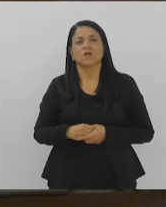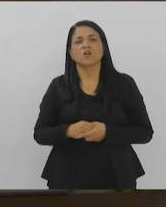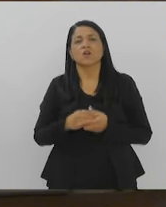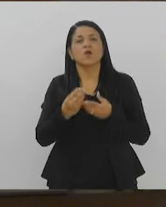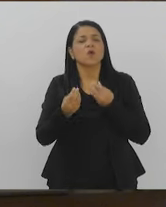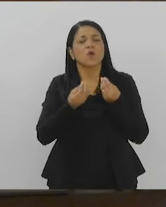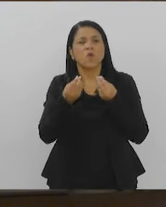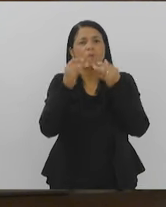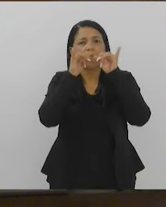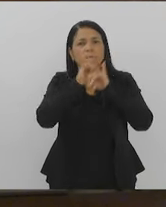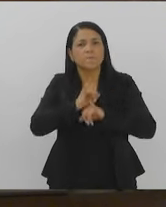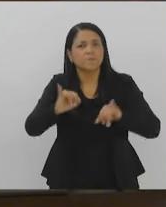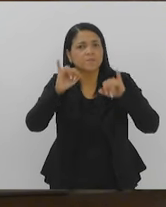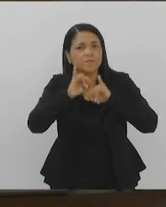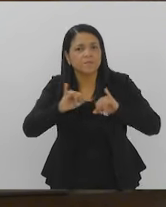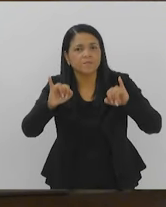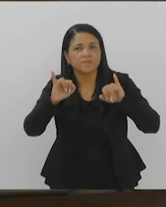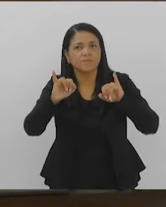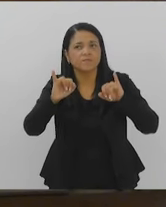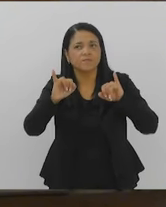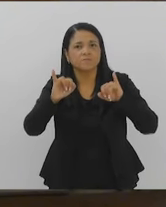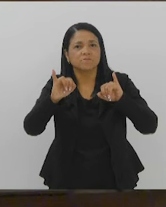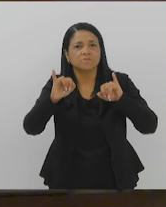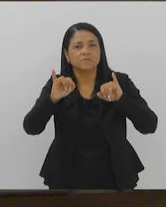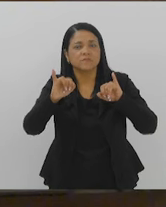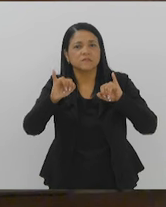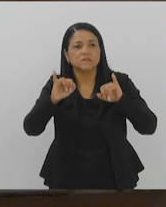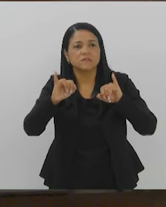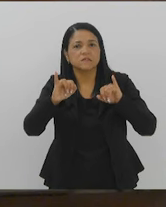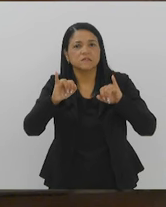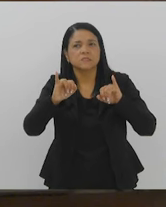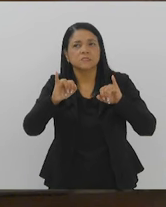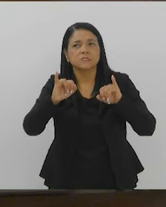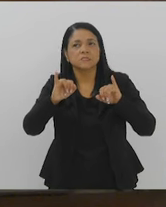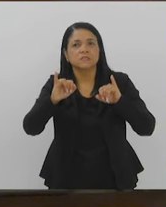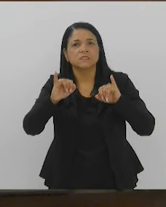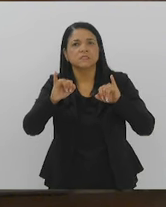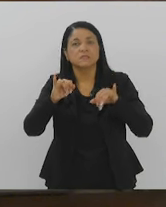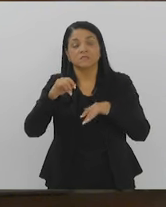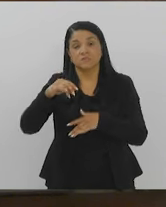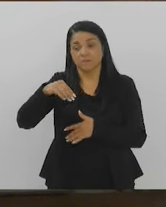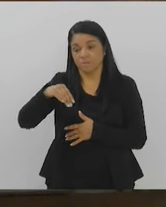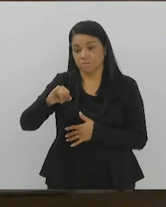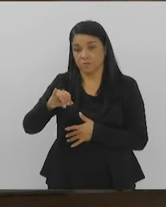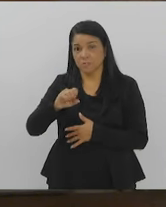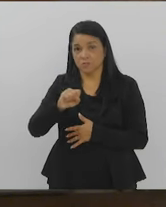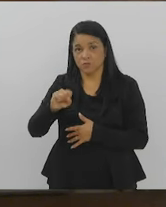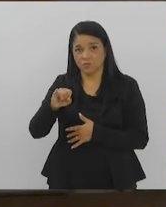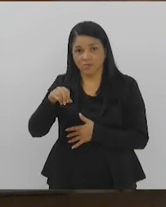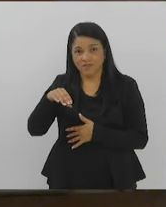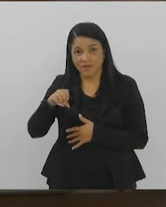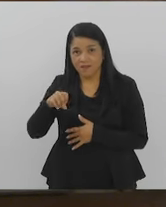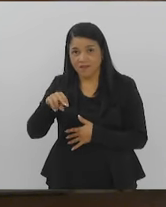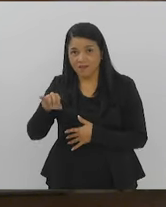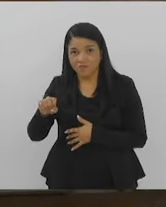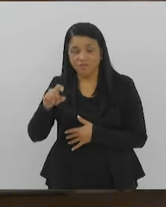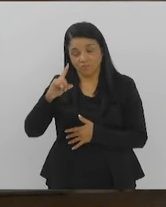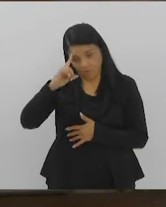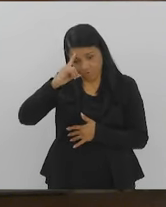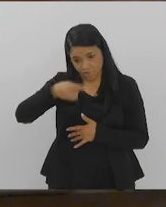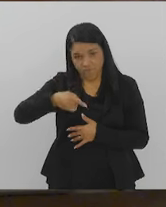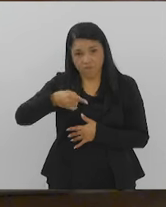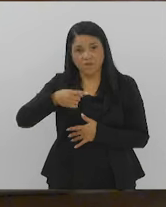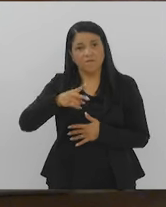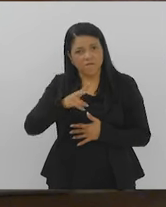pregarão se não forem enviados? Esses missionários foram enviados e vieram. Ide,